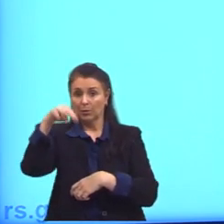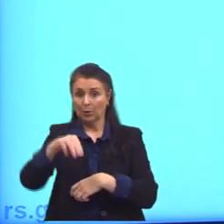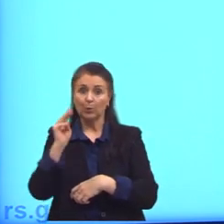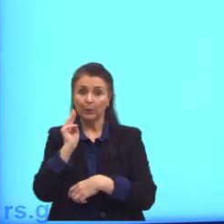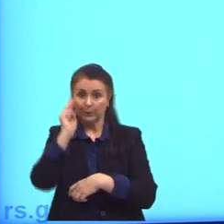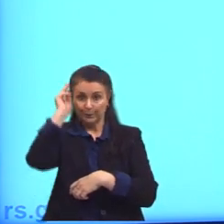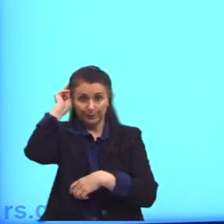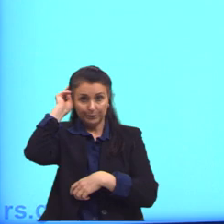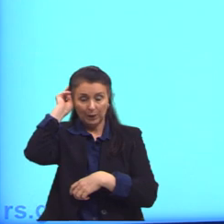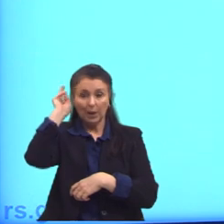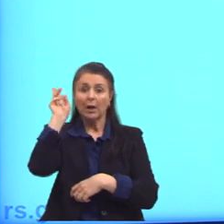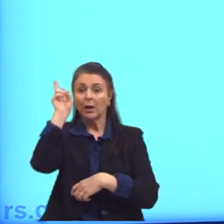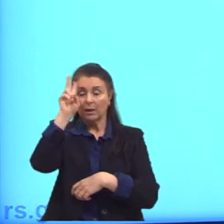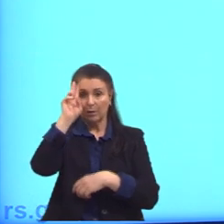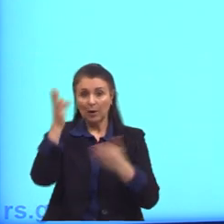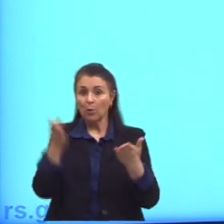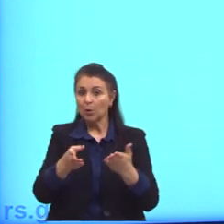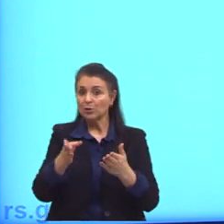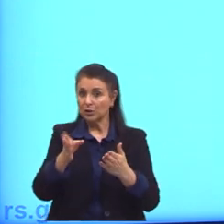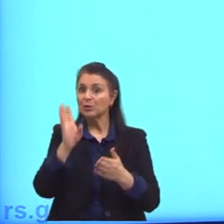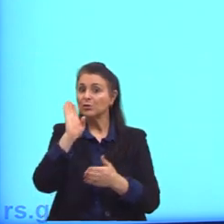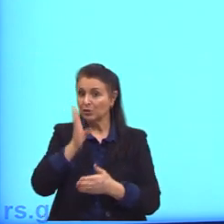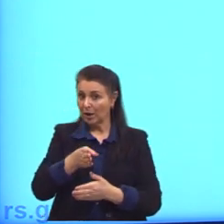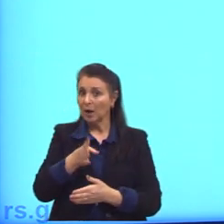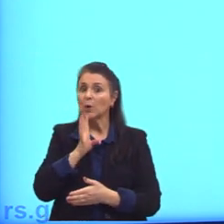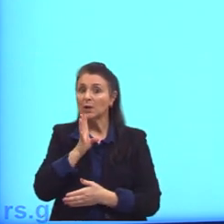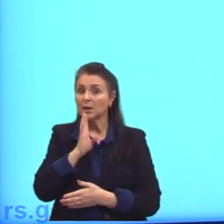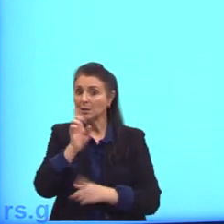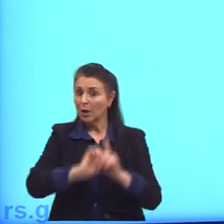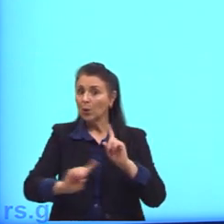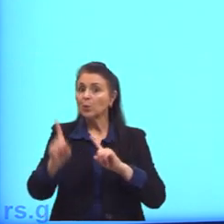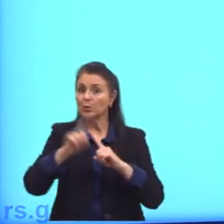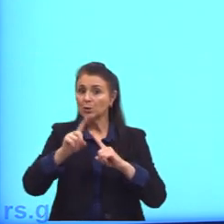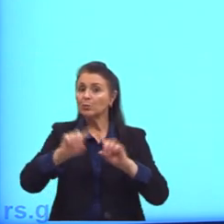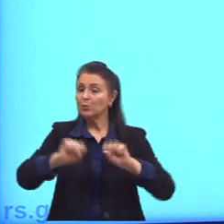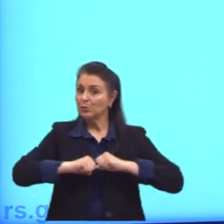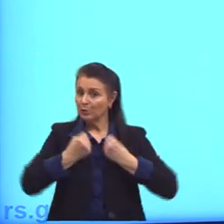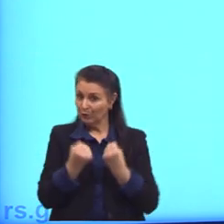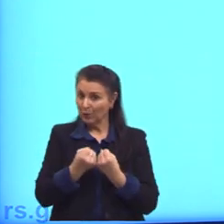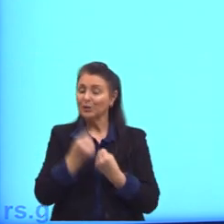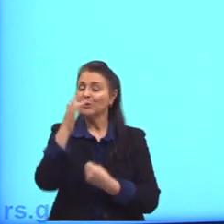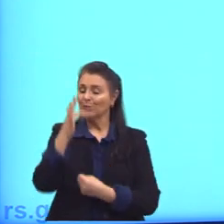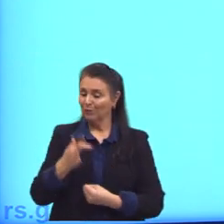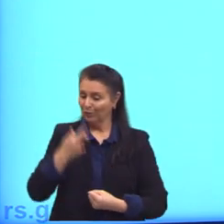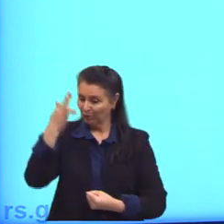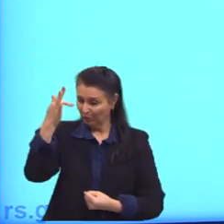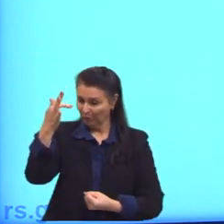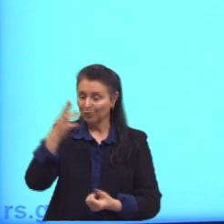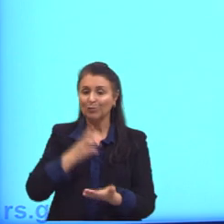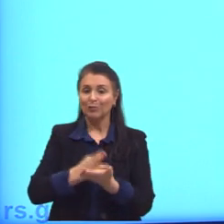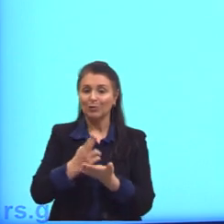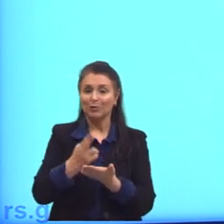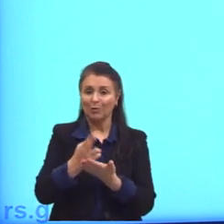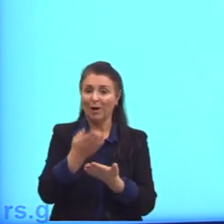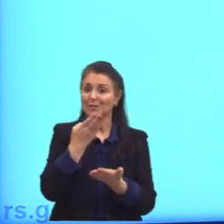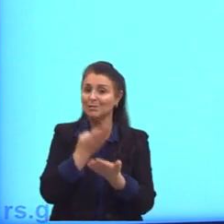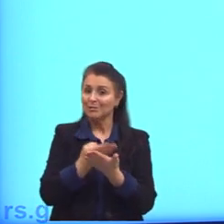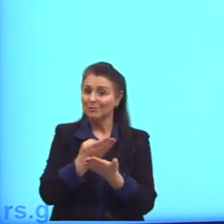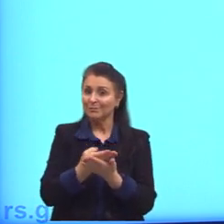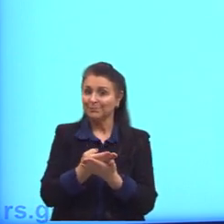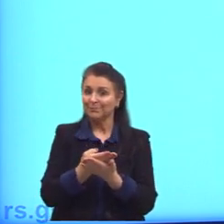já viu alguns tipos de força e hoje a gente tá só vendo mais algum e mais para frente a gente vai ver outros também